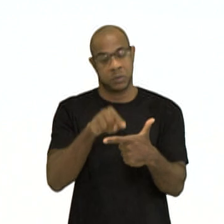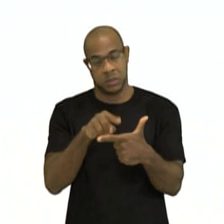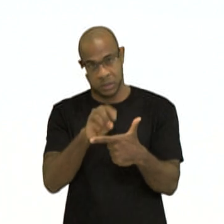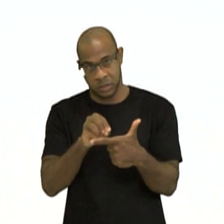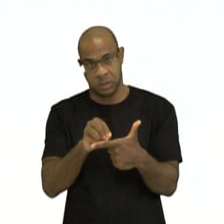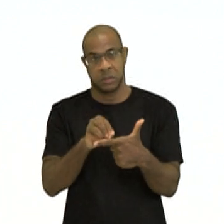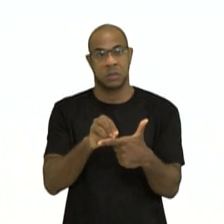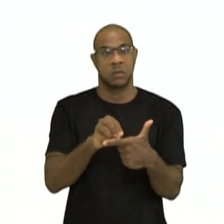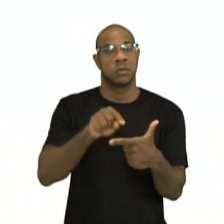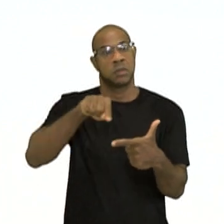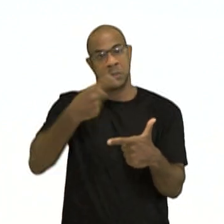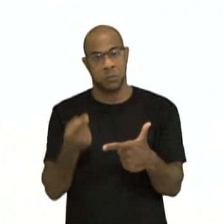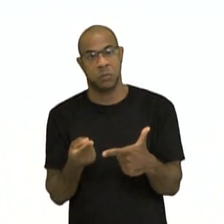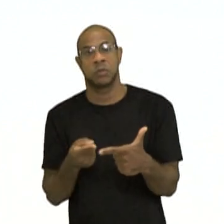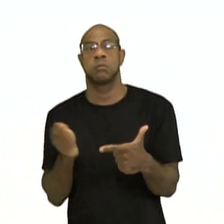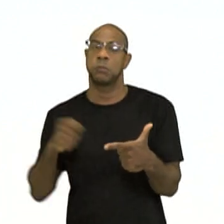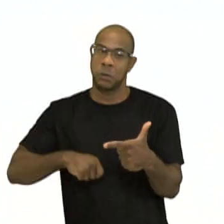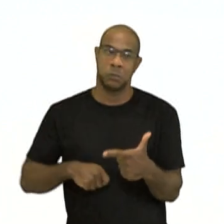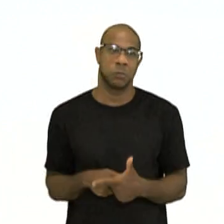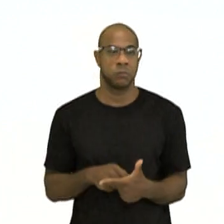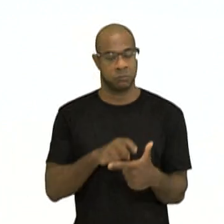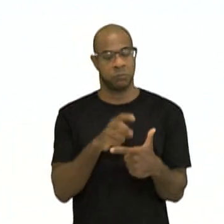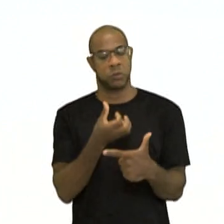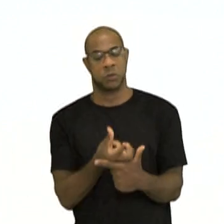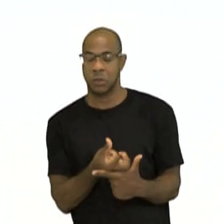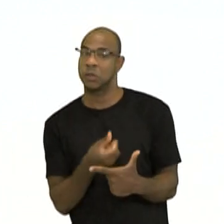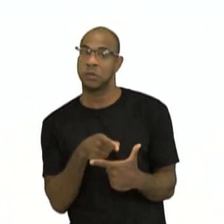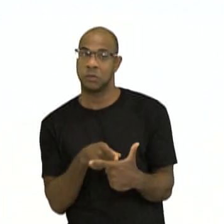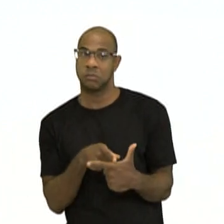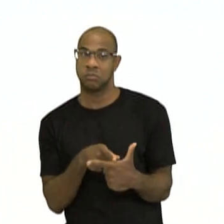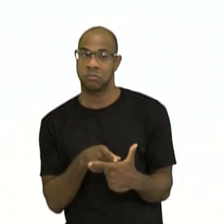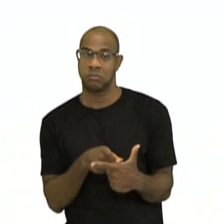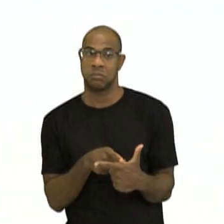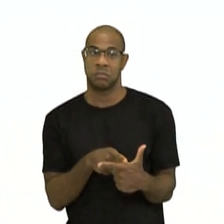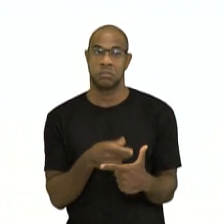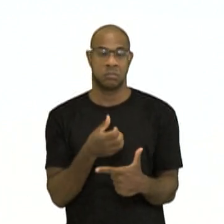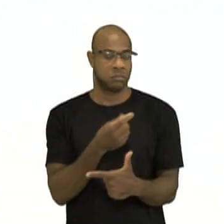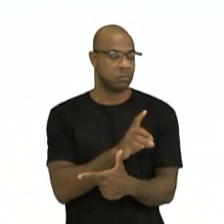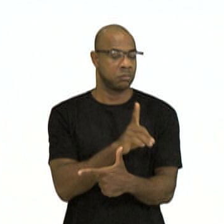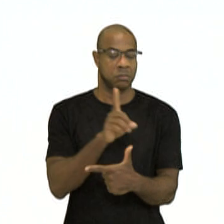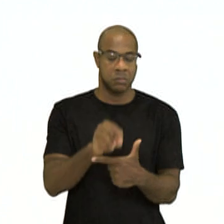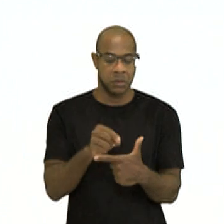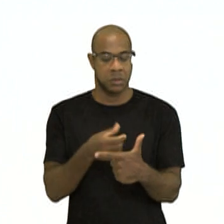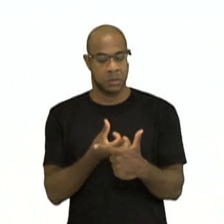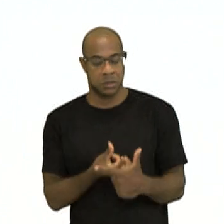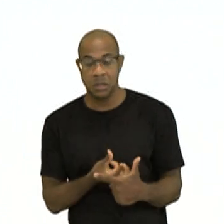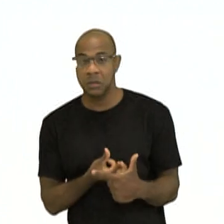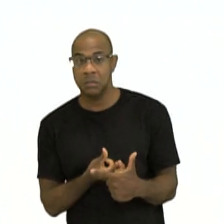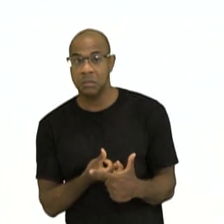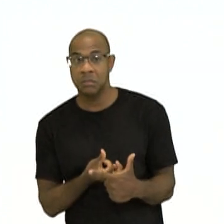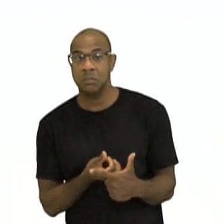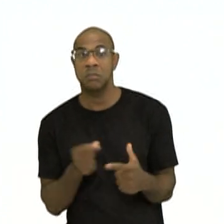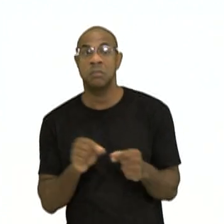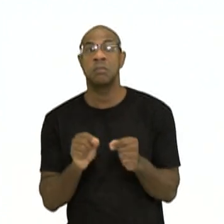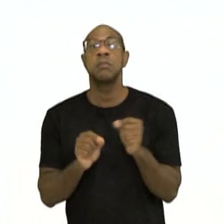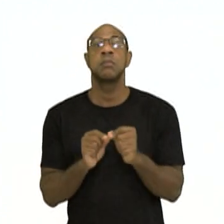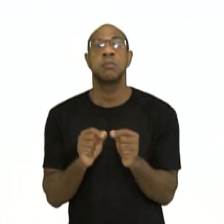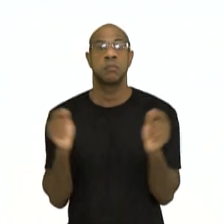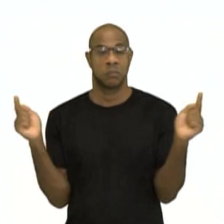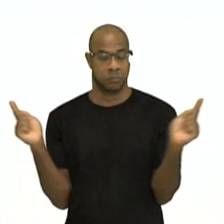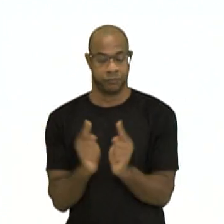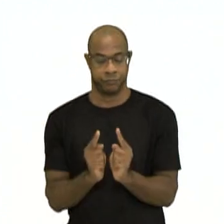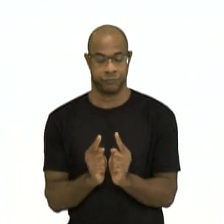10, depois eu posso dividir por 6. Se eu dividir por 10 e dividir por 6, na verdade eu estou fazendo o quê? Eu